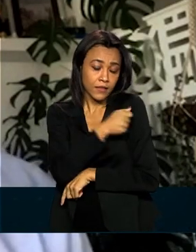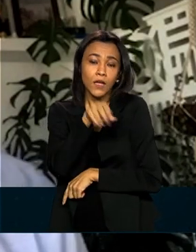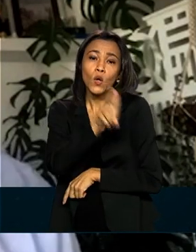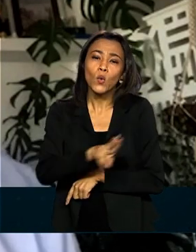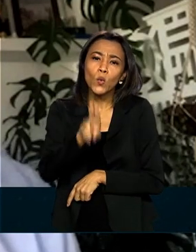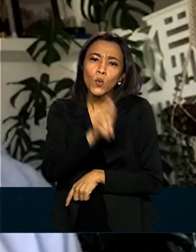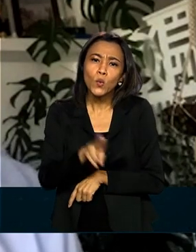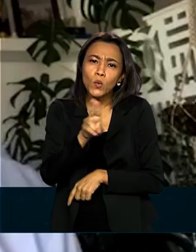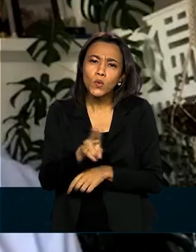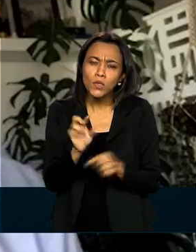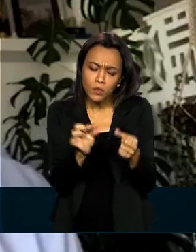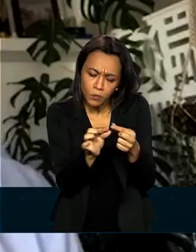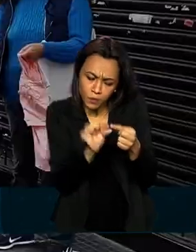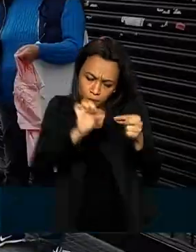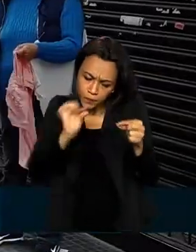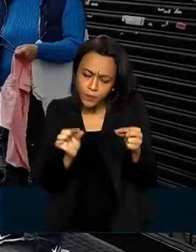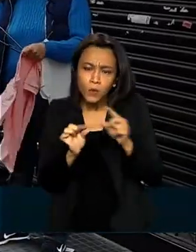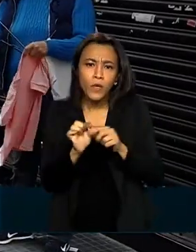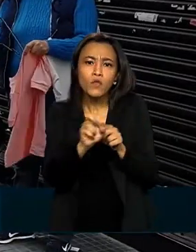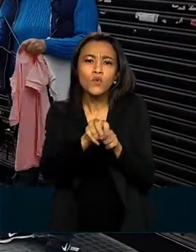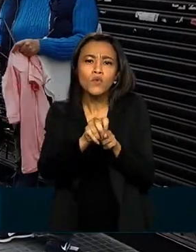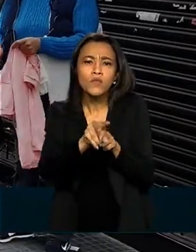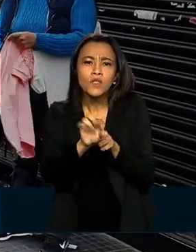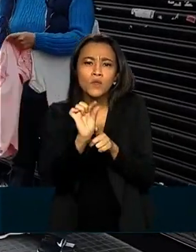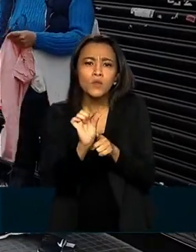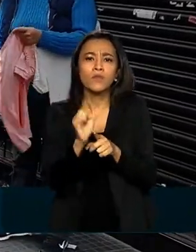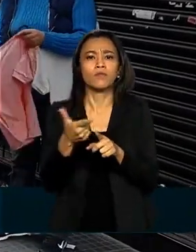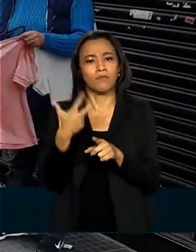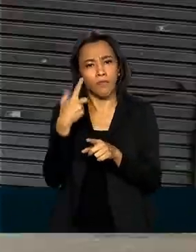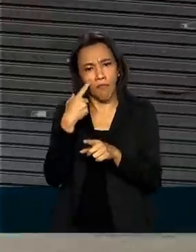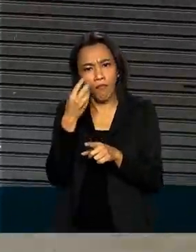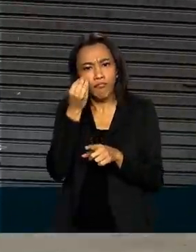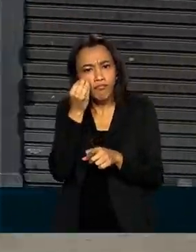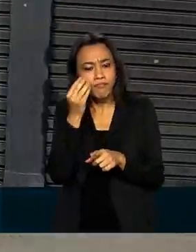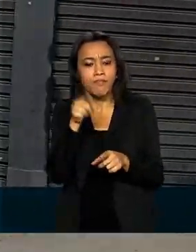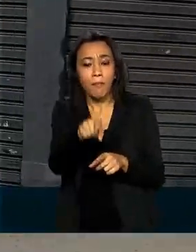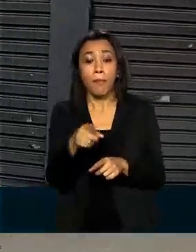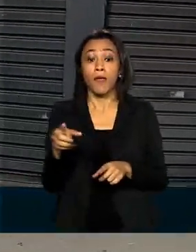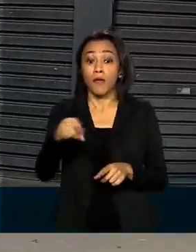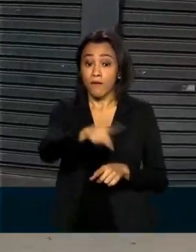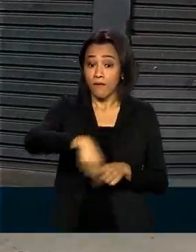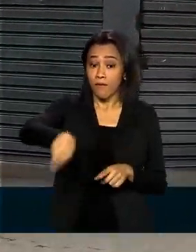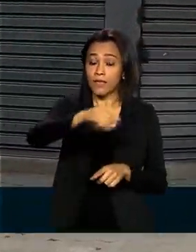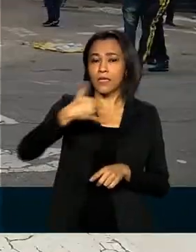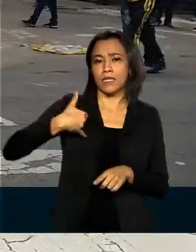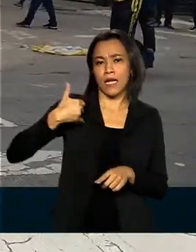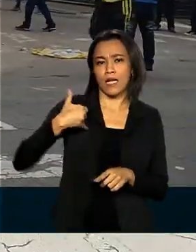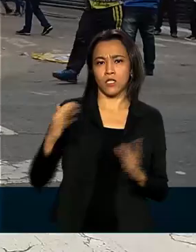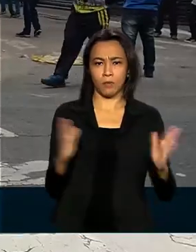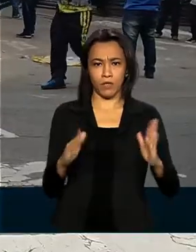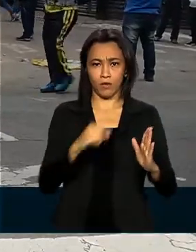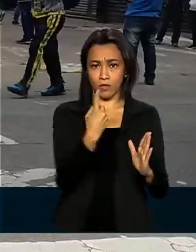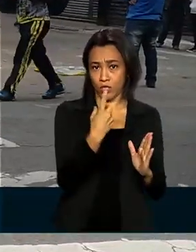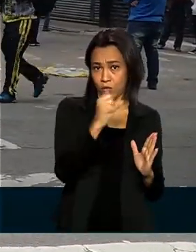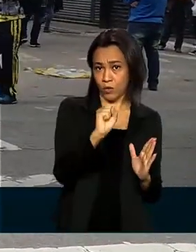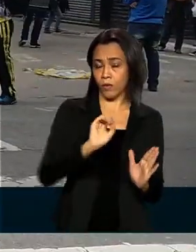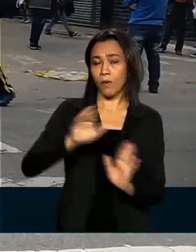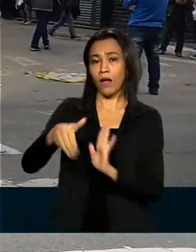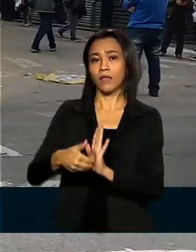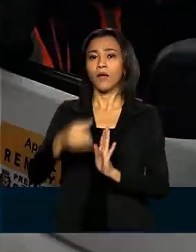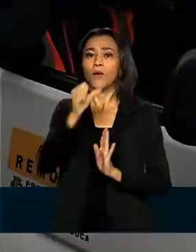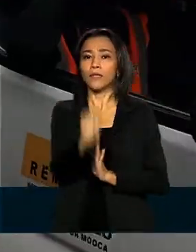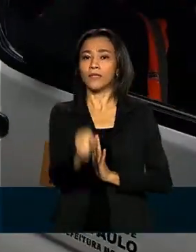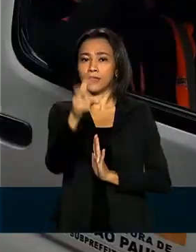do vírus para induzir a resposta imune. De início, serão mil voluntários com idades entre 18 e 85